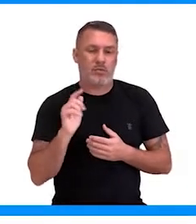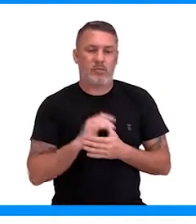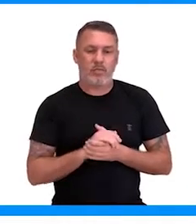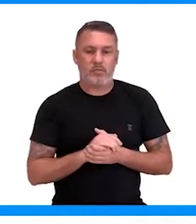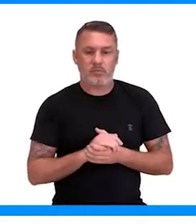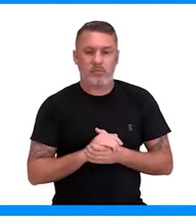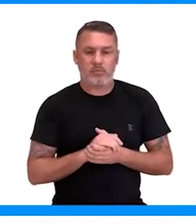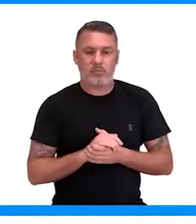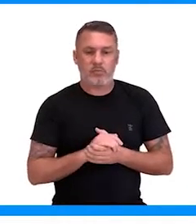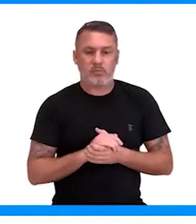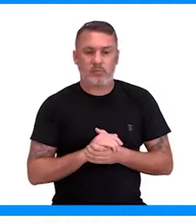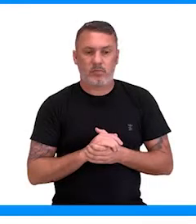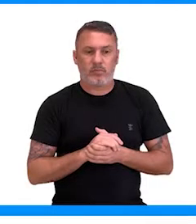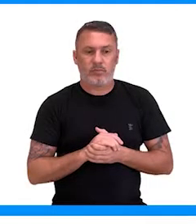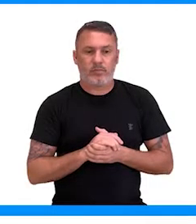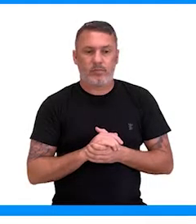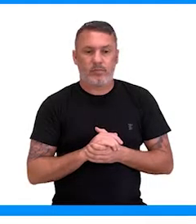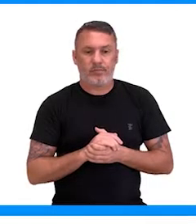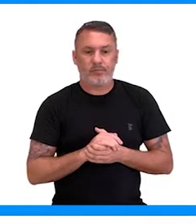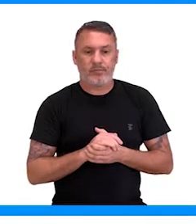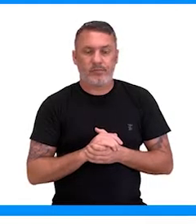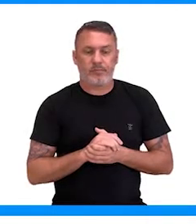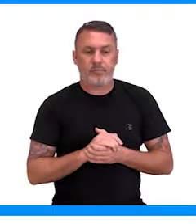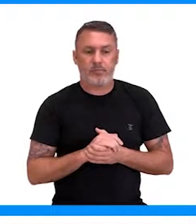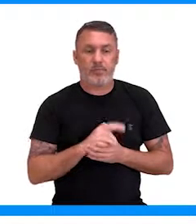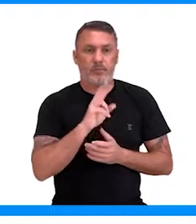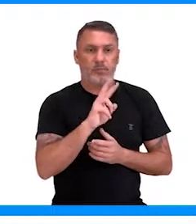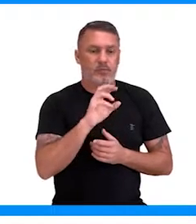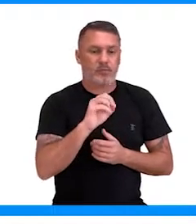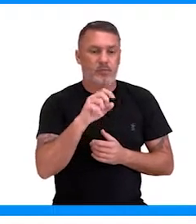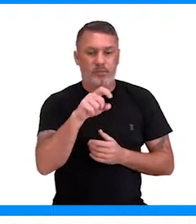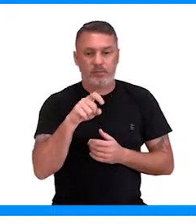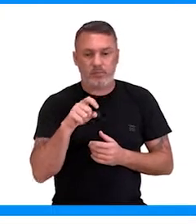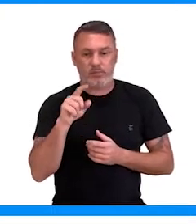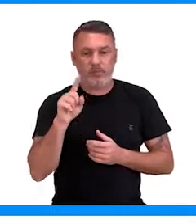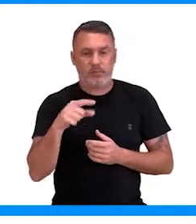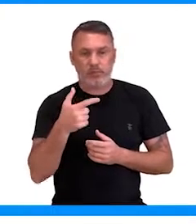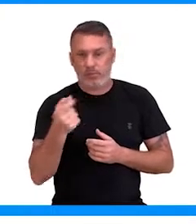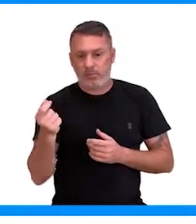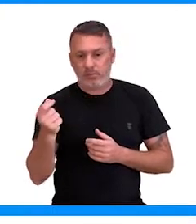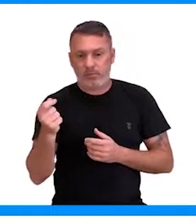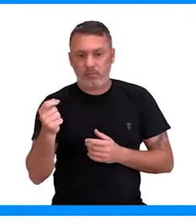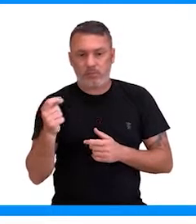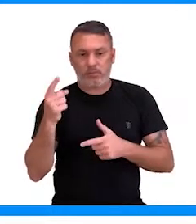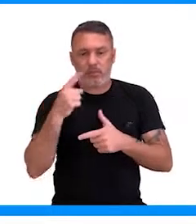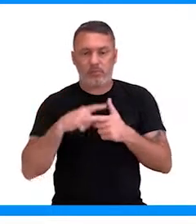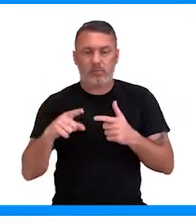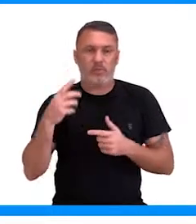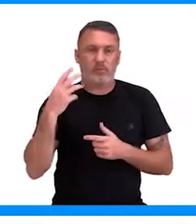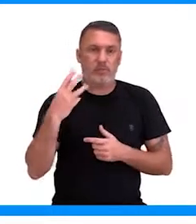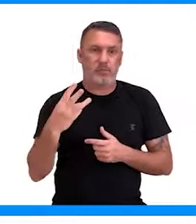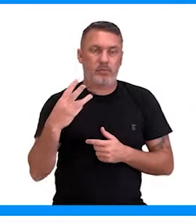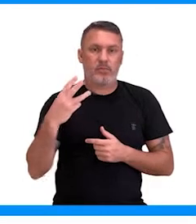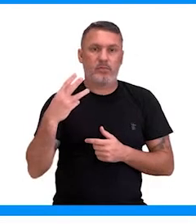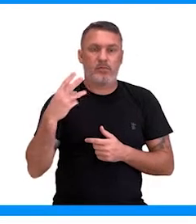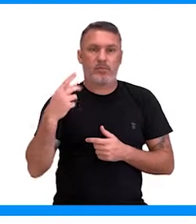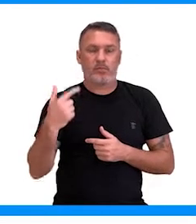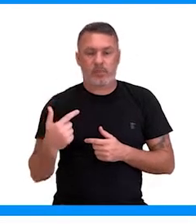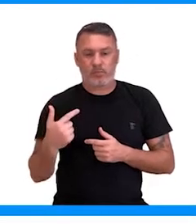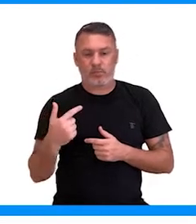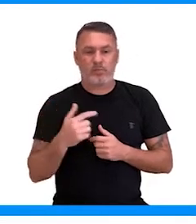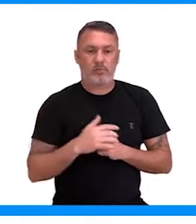30 graus. Ou seja, V0x é 200, raiz de 3 sobre